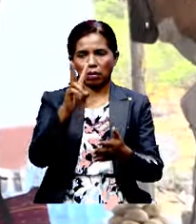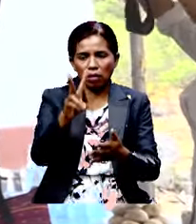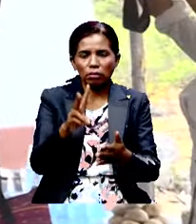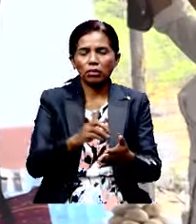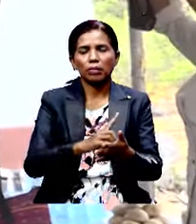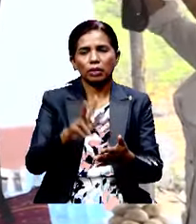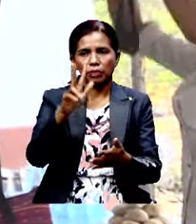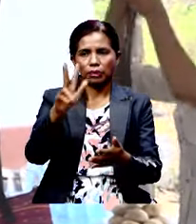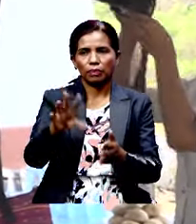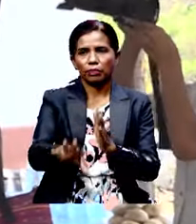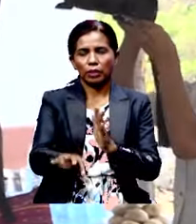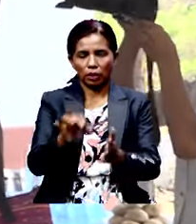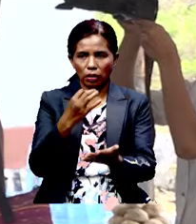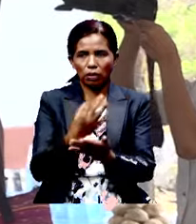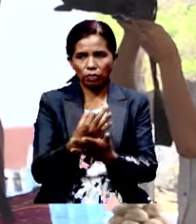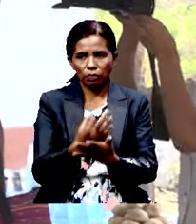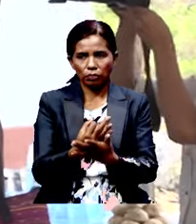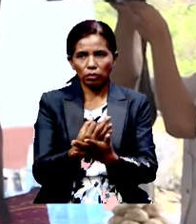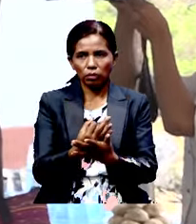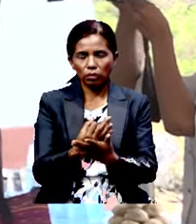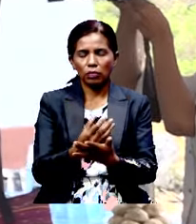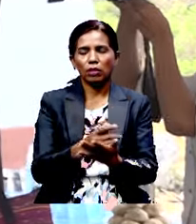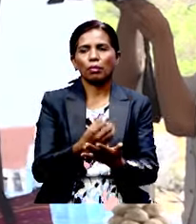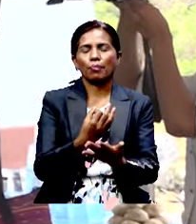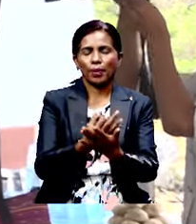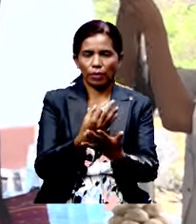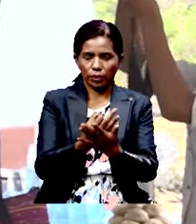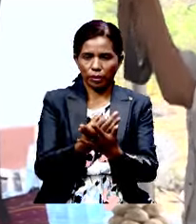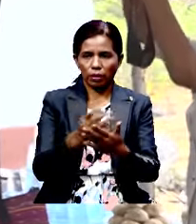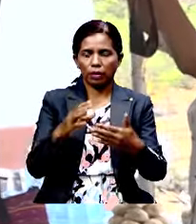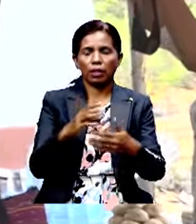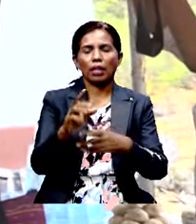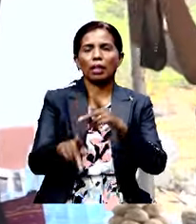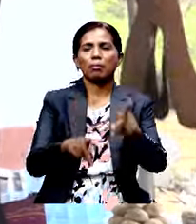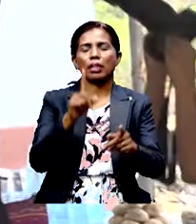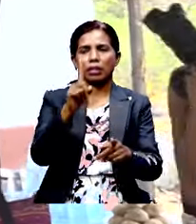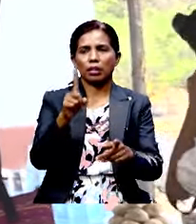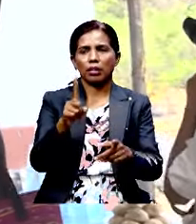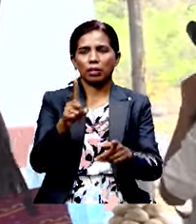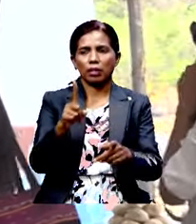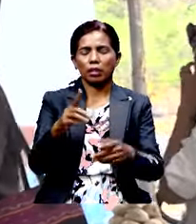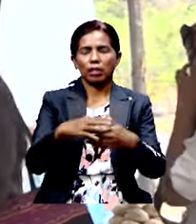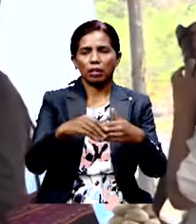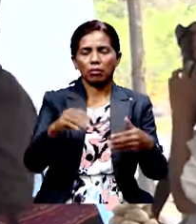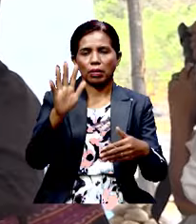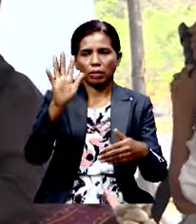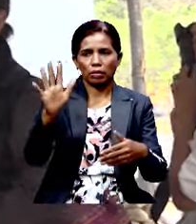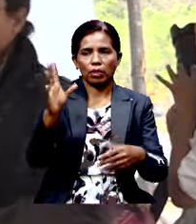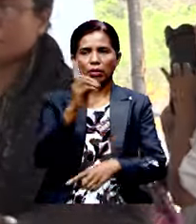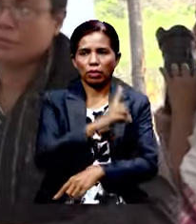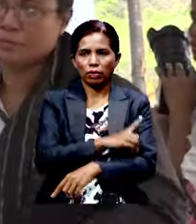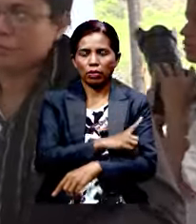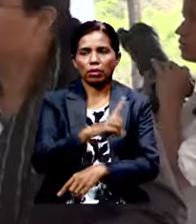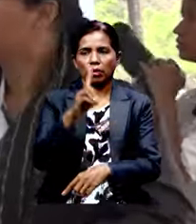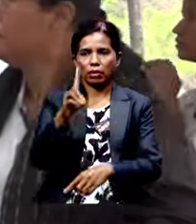semana, tolo, o de reta, né, botir programa, de mão de obra, né, cada ema, ida, se reta, $5